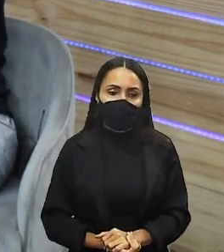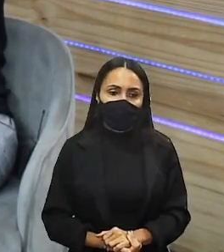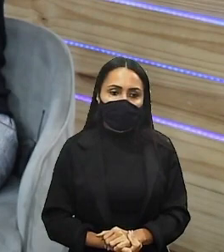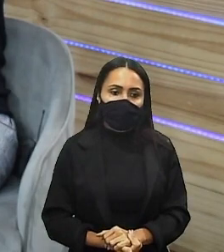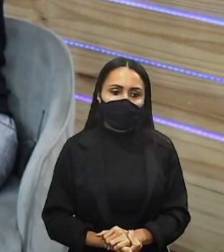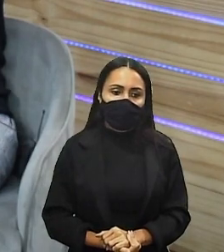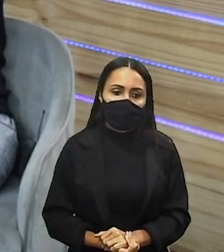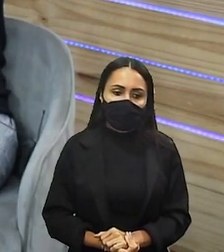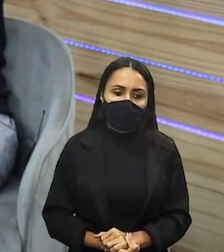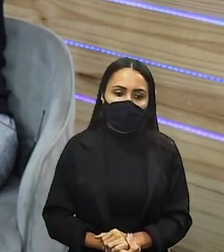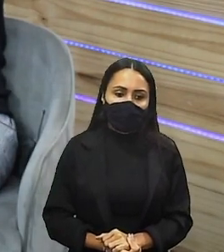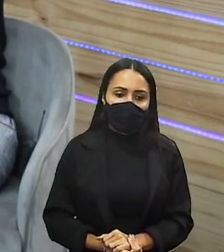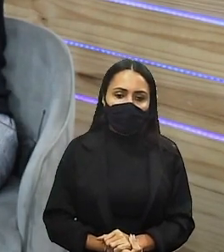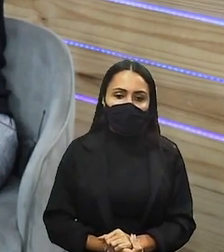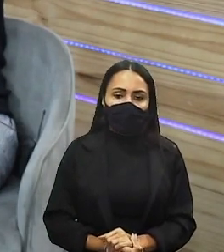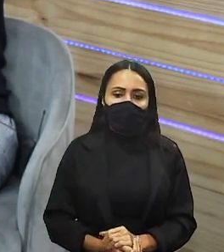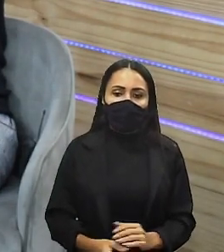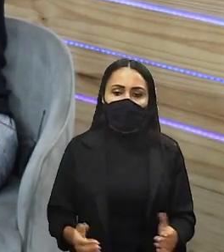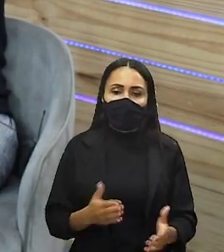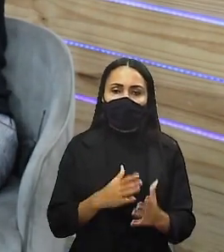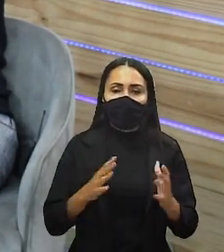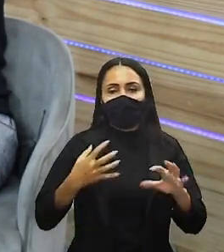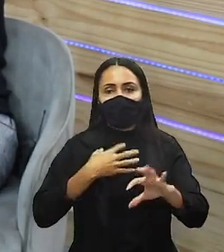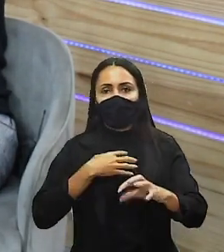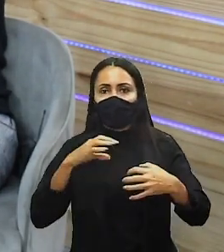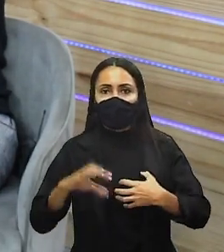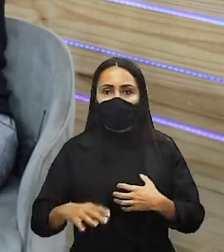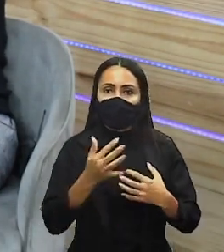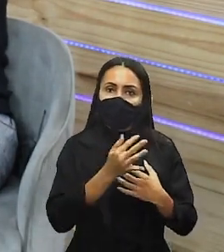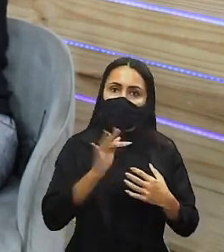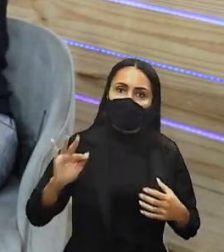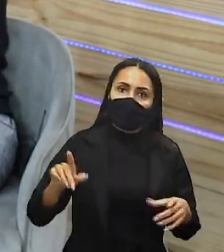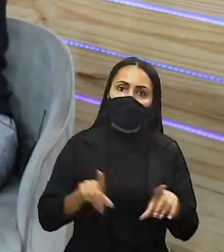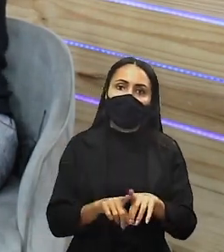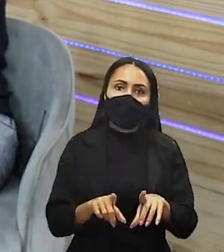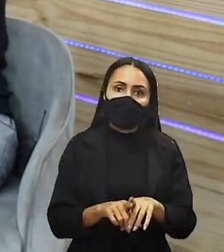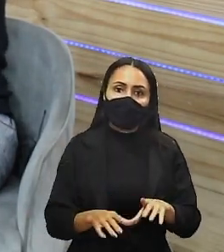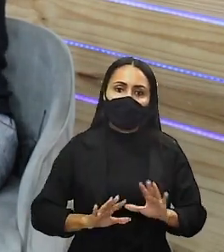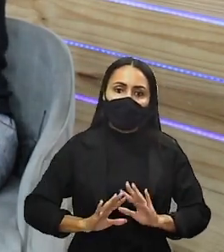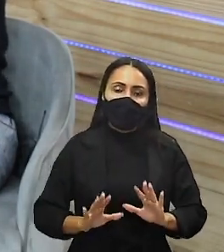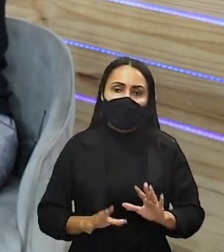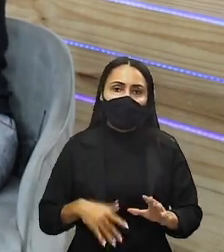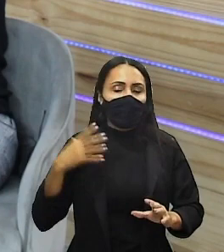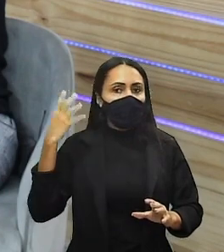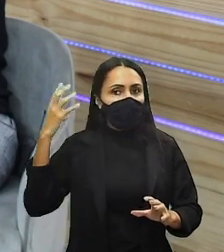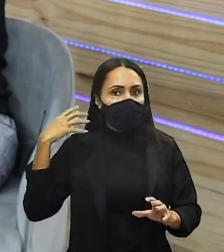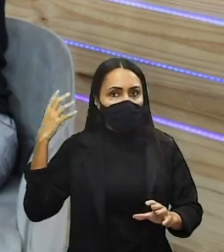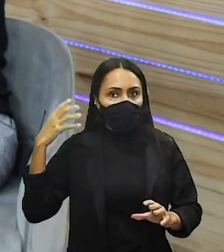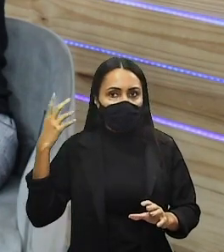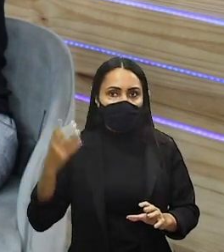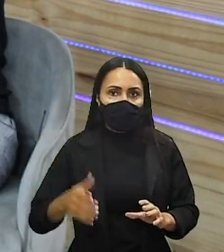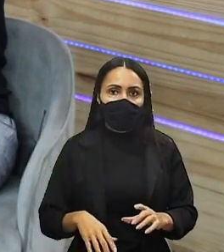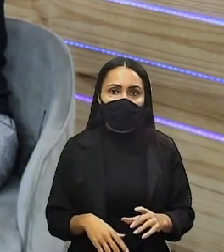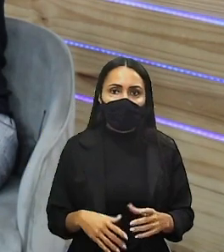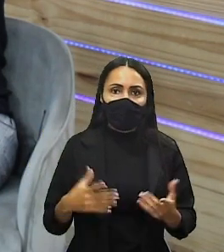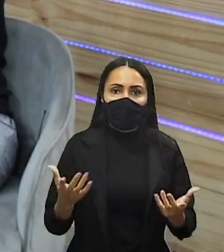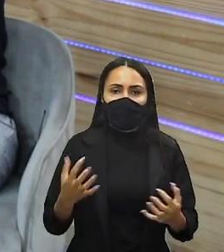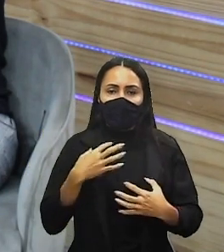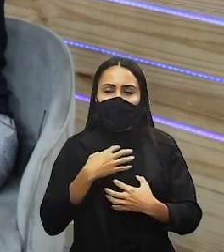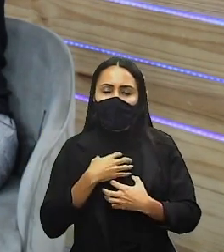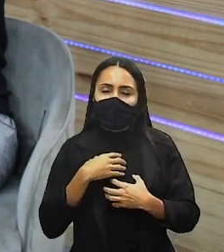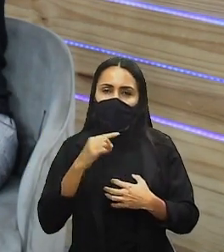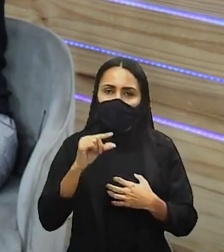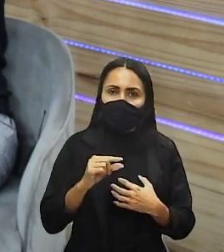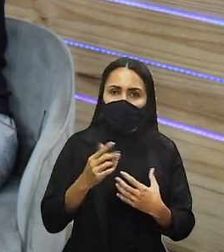aí essa é uma grande jornada empática e física, não é? Porque não é só você ouvir, você considerar, é você se sentir um pouco como o